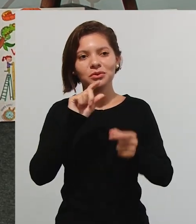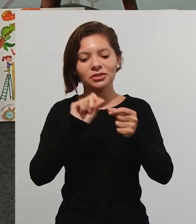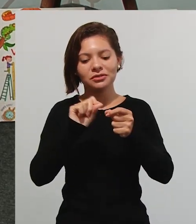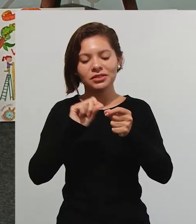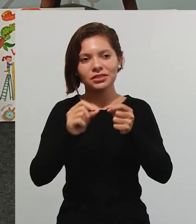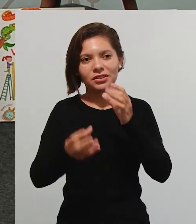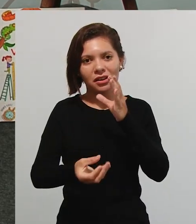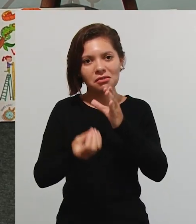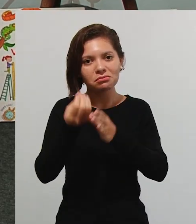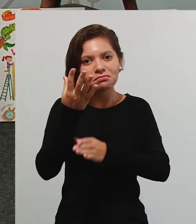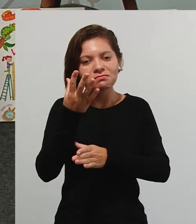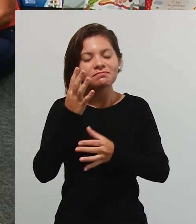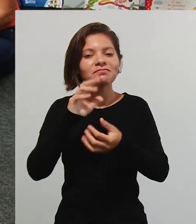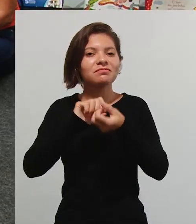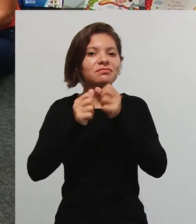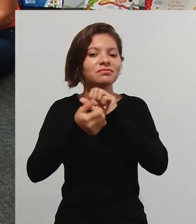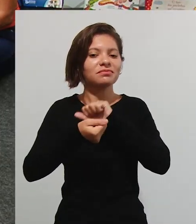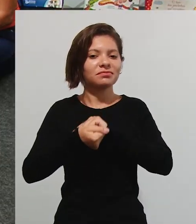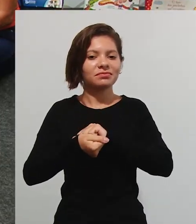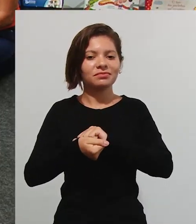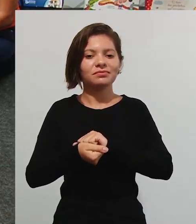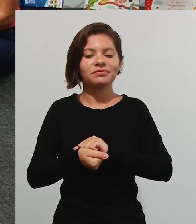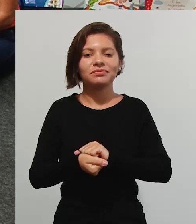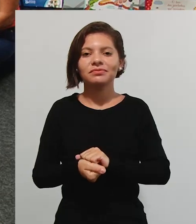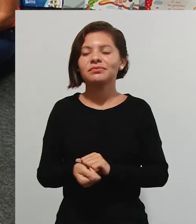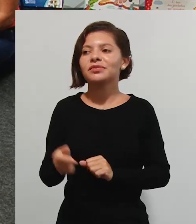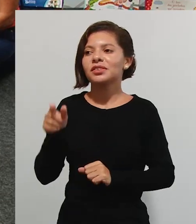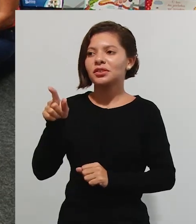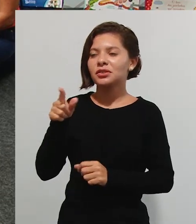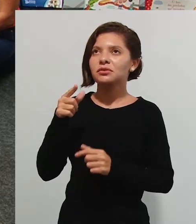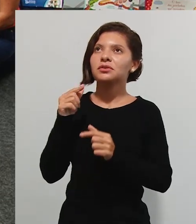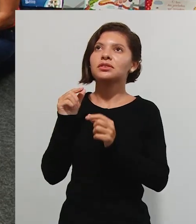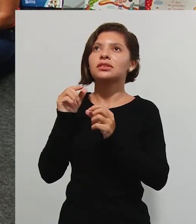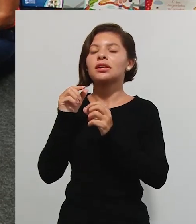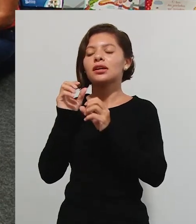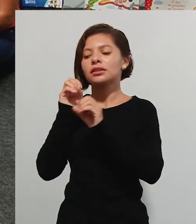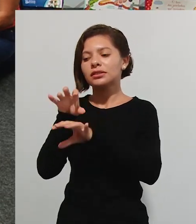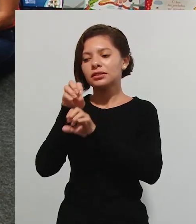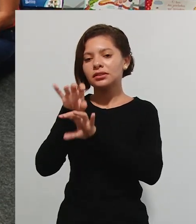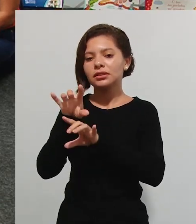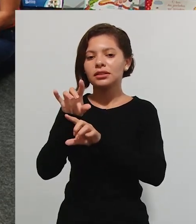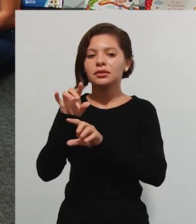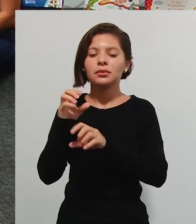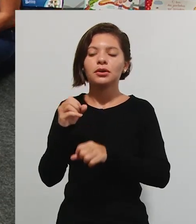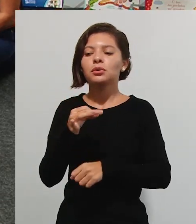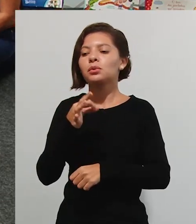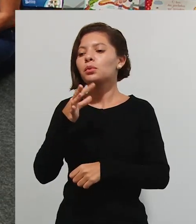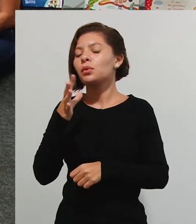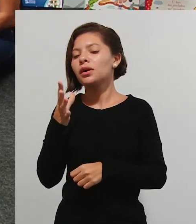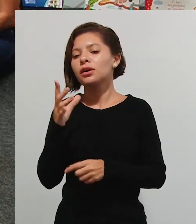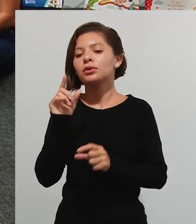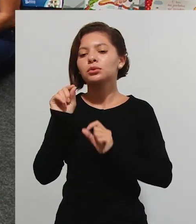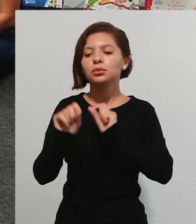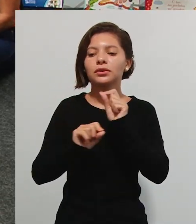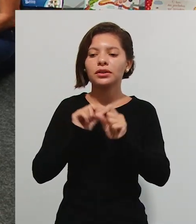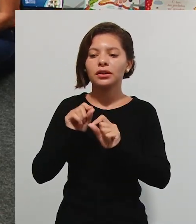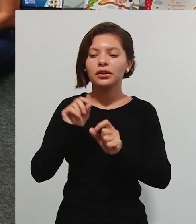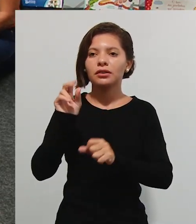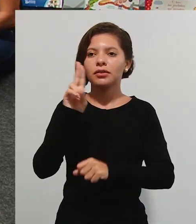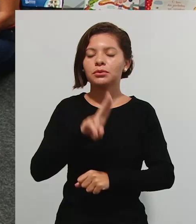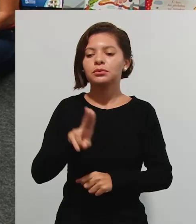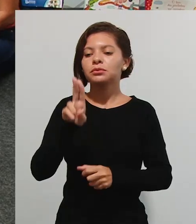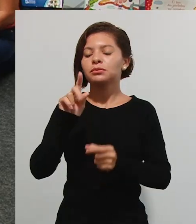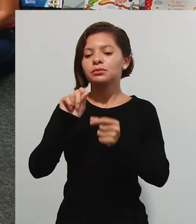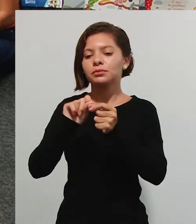massinha para ela mesma usar. E aí você também trabalha toda a questão da receita, né? Que é qual a quantidade para